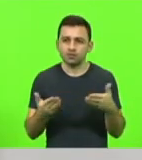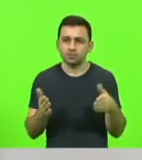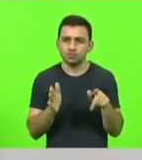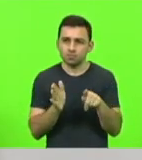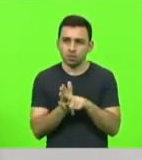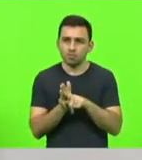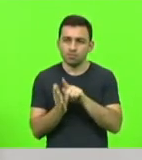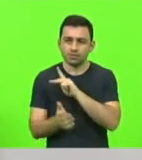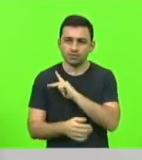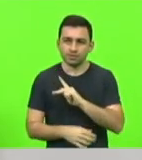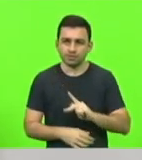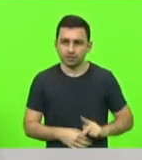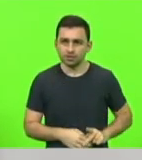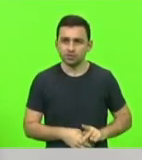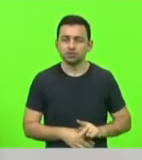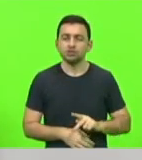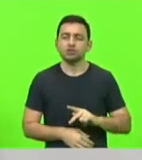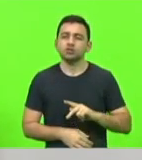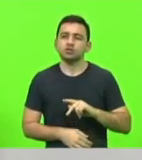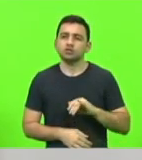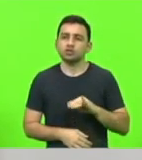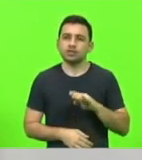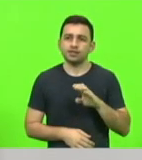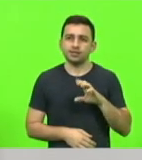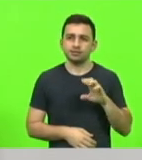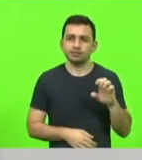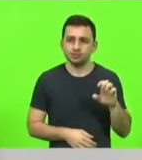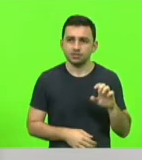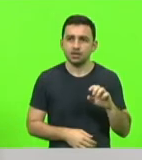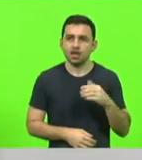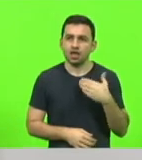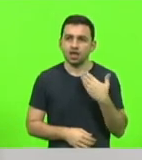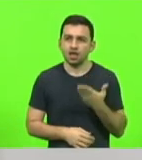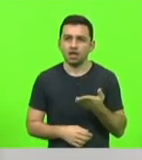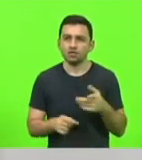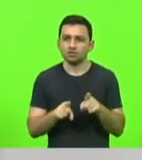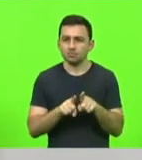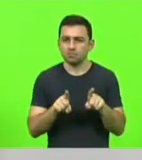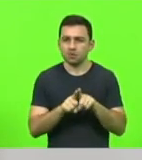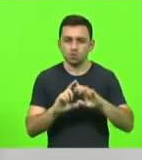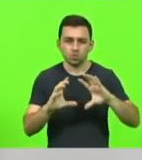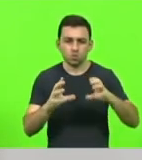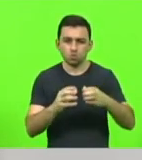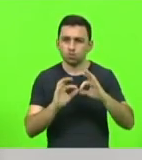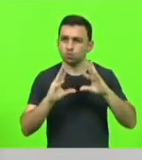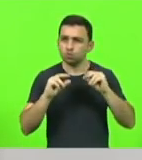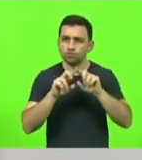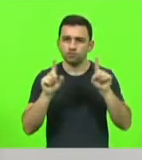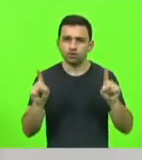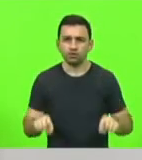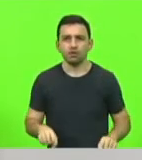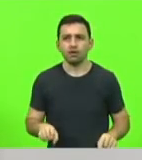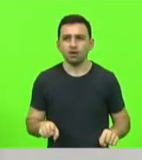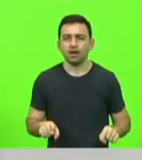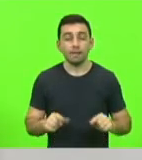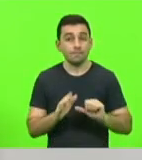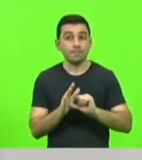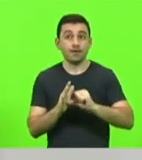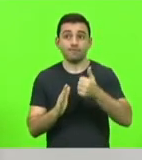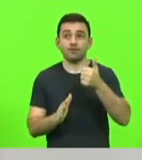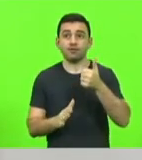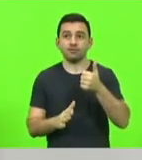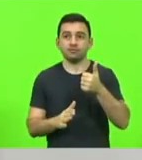presidente, a Janice Krasniak, mas todo o quadro de funcionários. E, pela primeira vez,